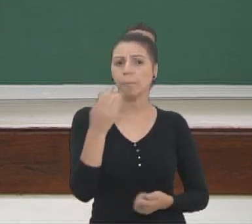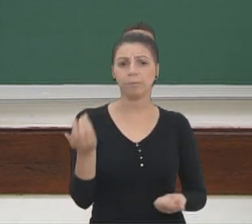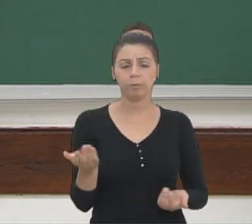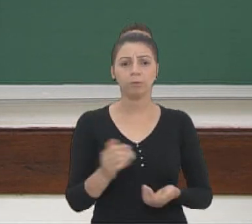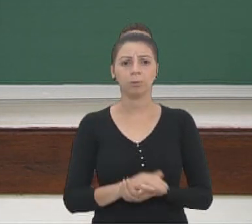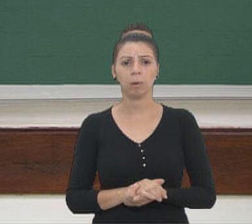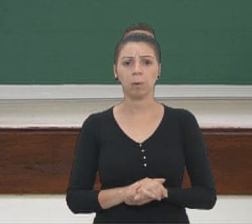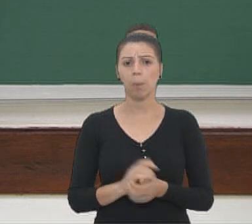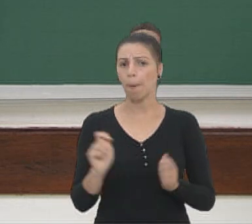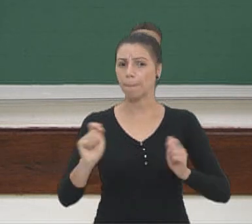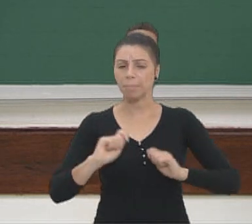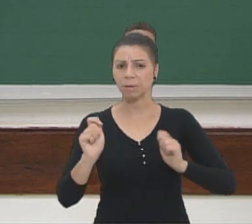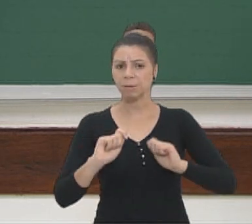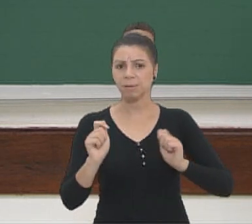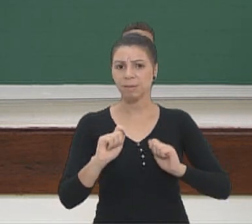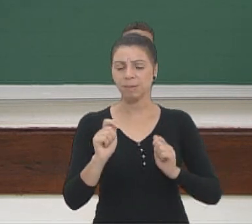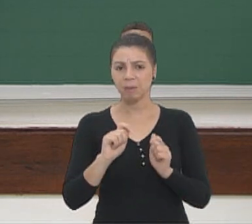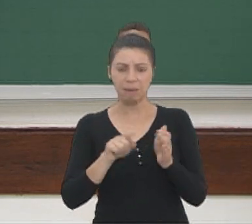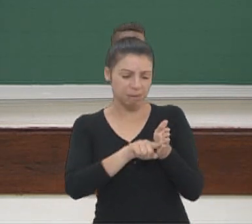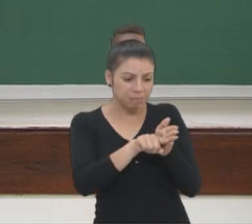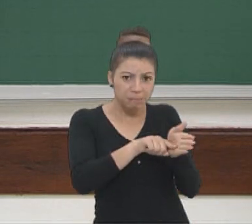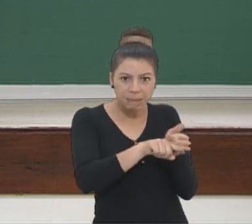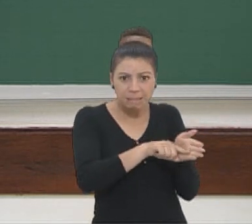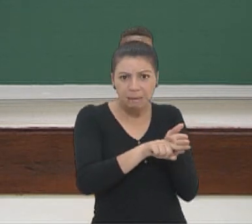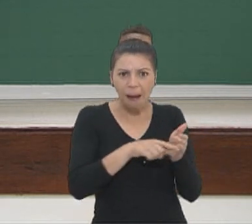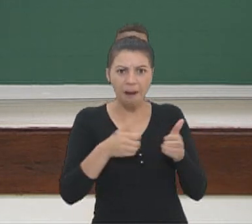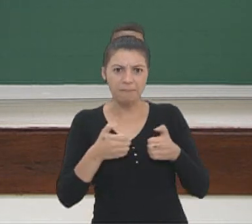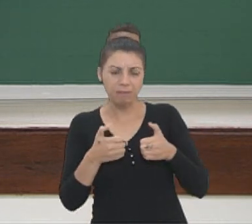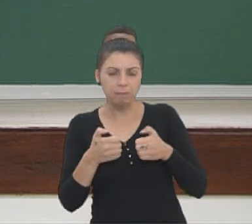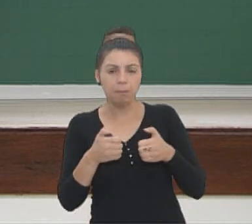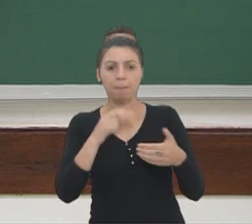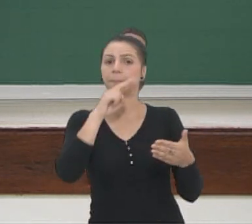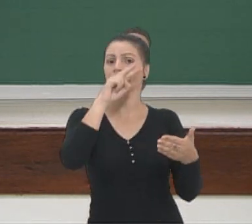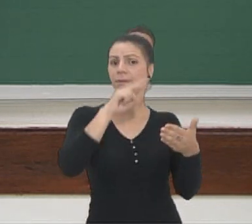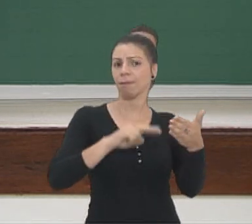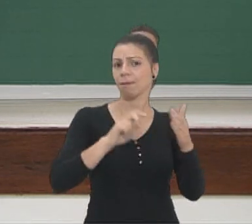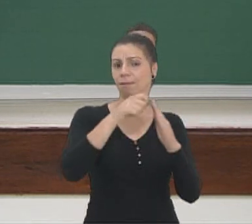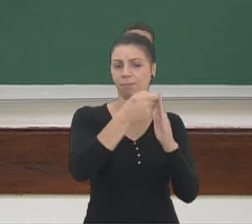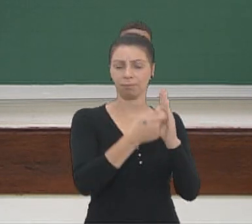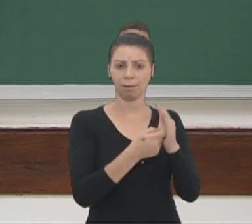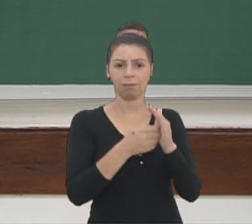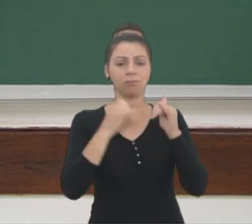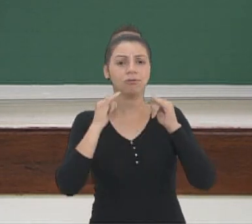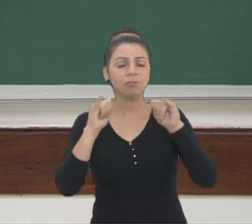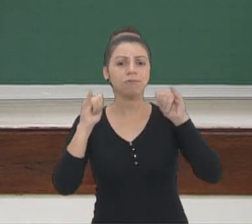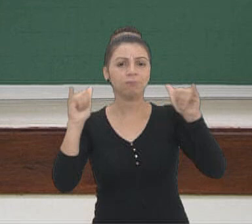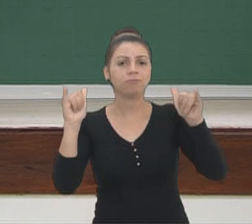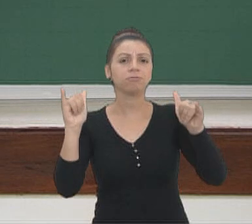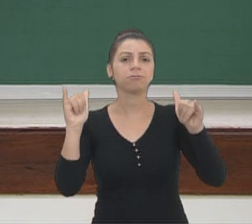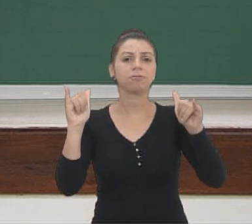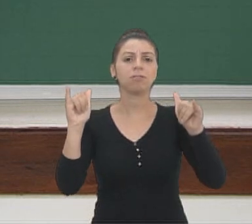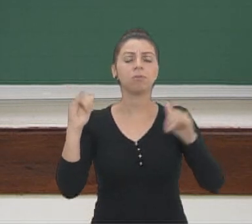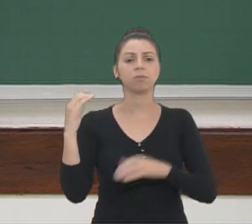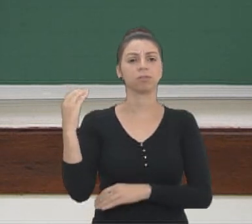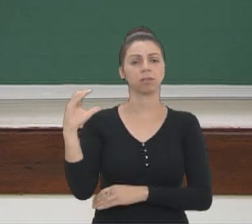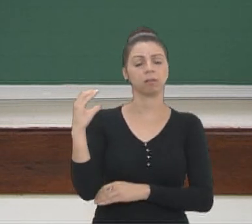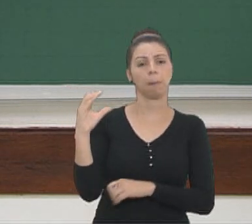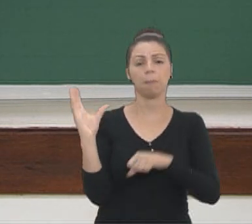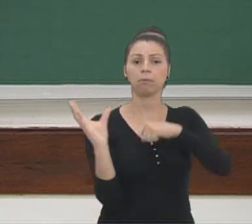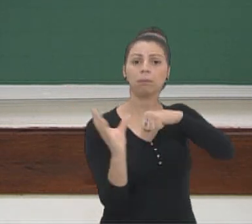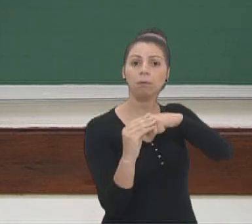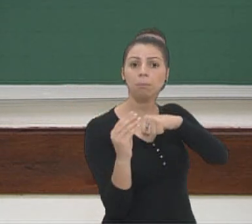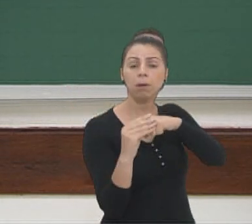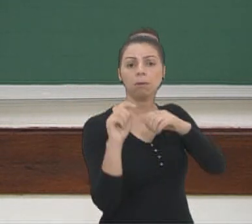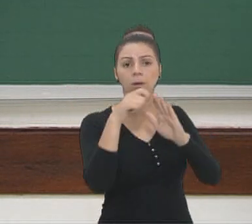ser especialistas em física para ler um texto de divulgação científica, para compreendê-lo,